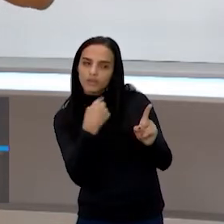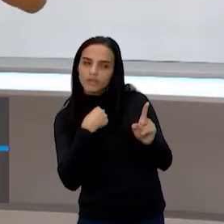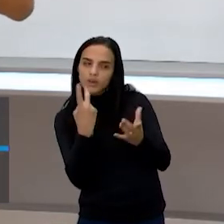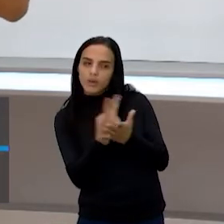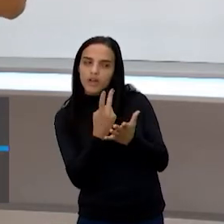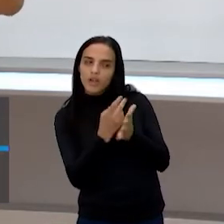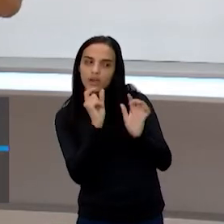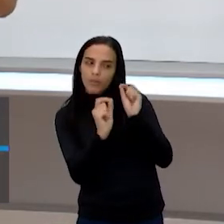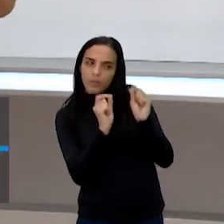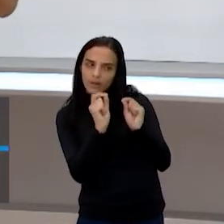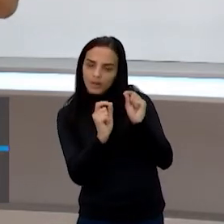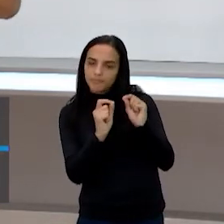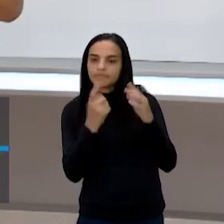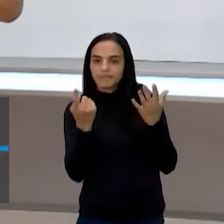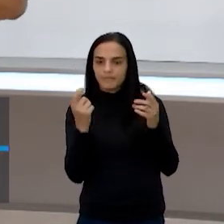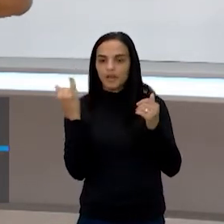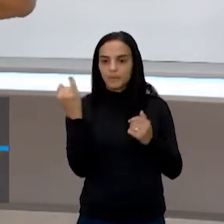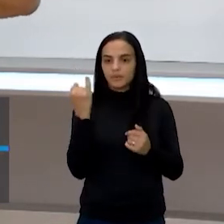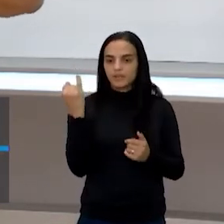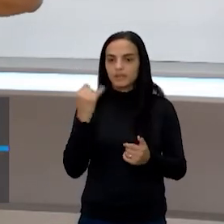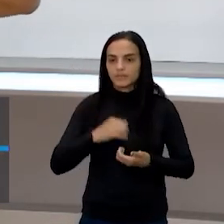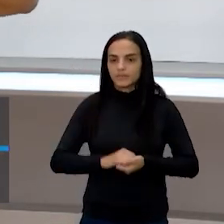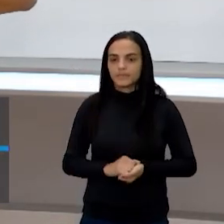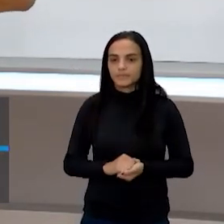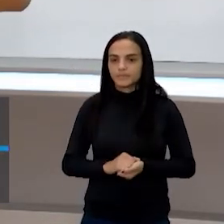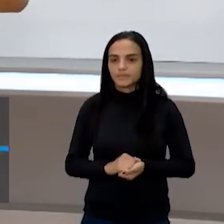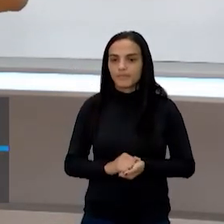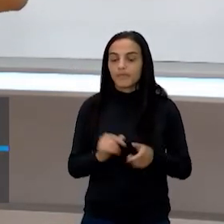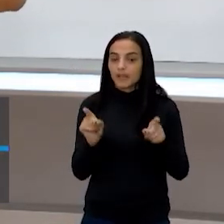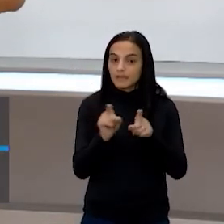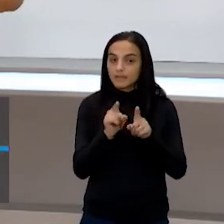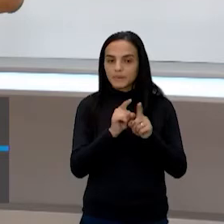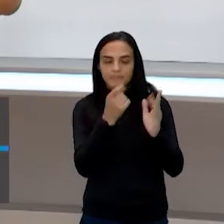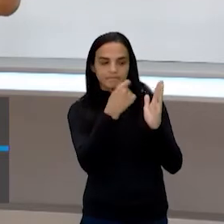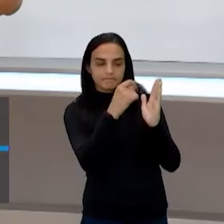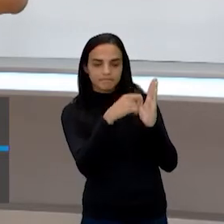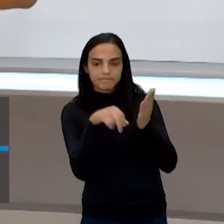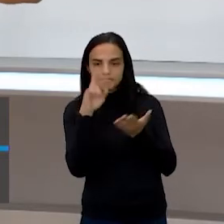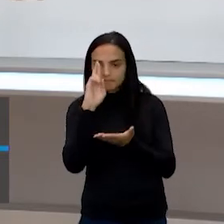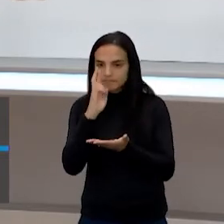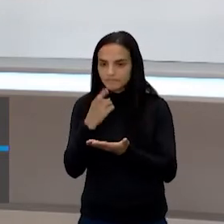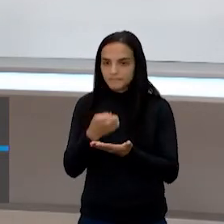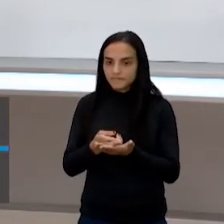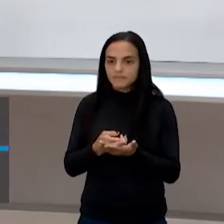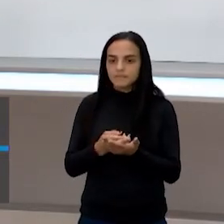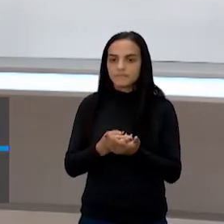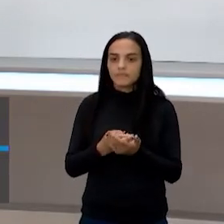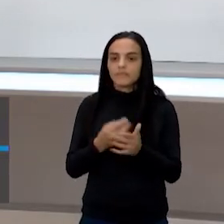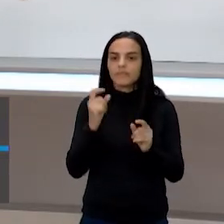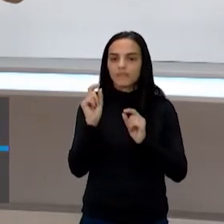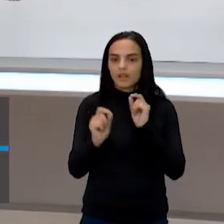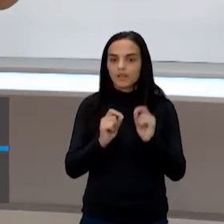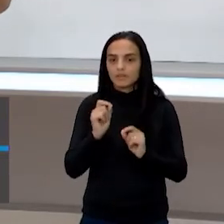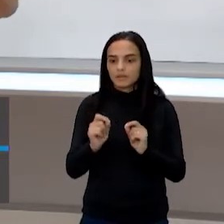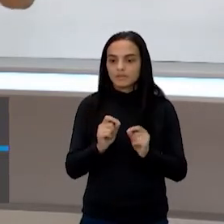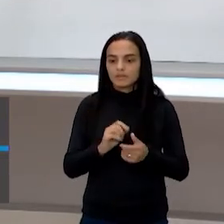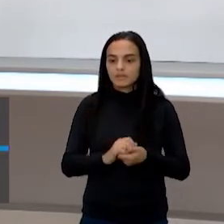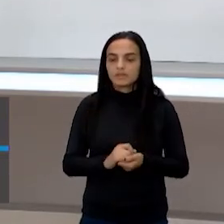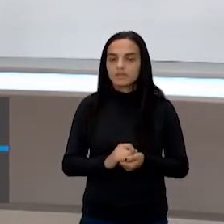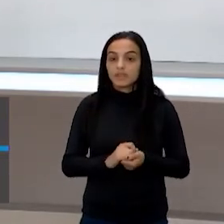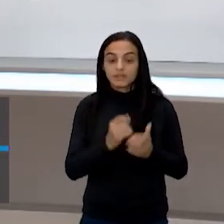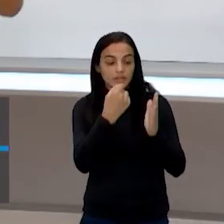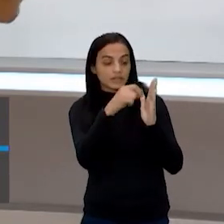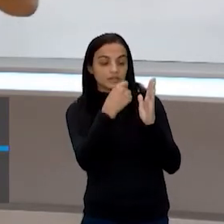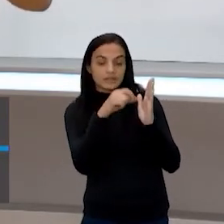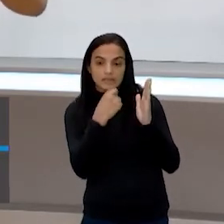né? Agora, uma coisa que é importante pontuar na hora que nós escrevemos as razões, lembra, né? Quando a gente escreve uma razão, a gente escreve